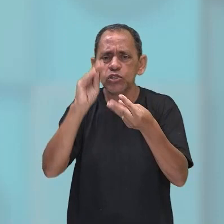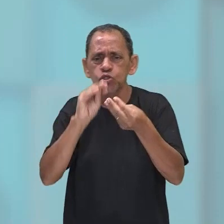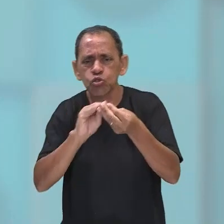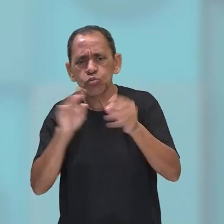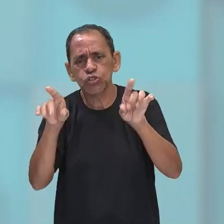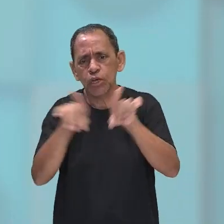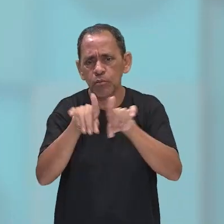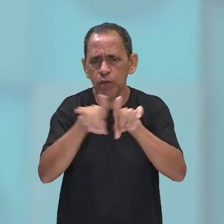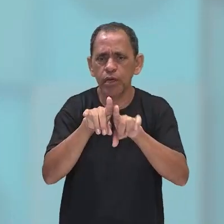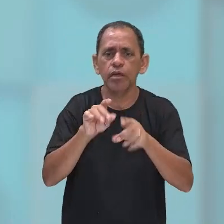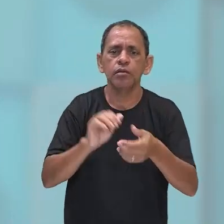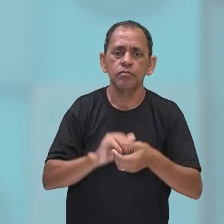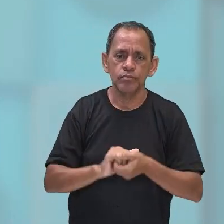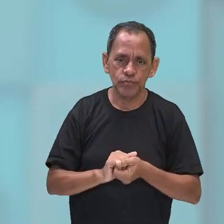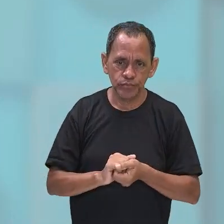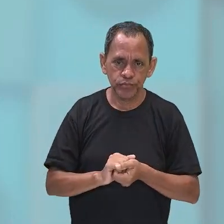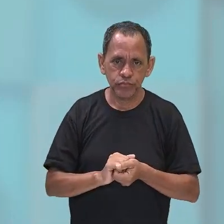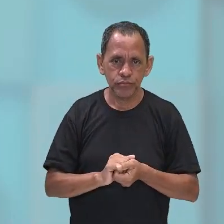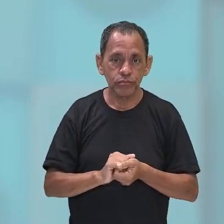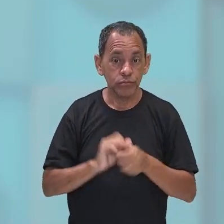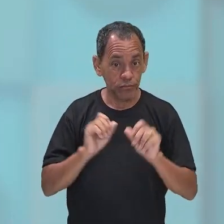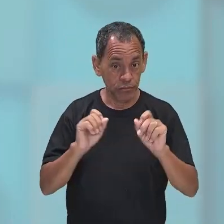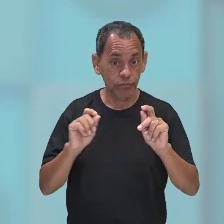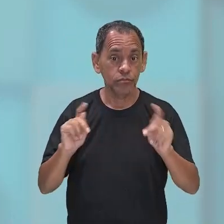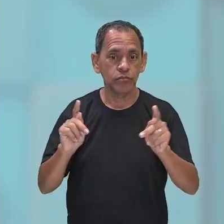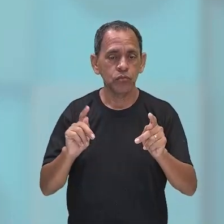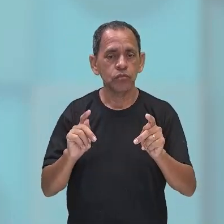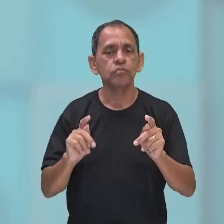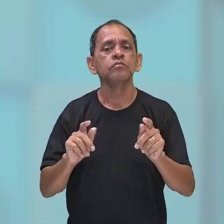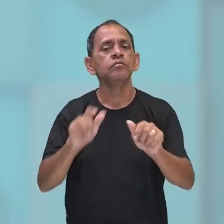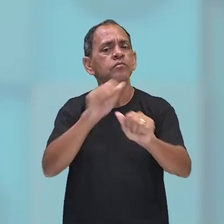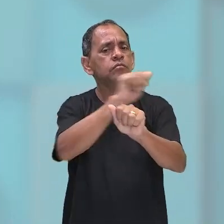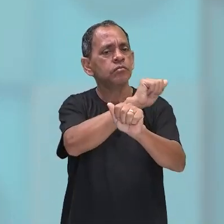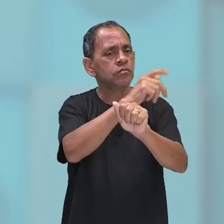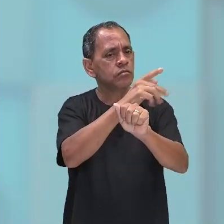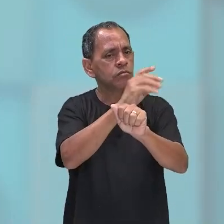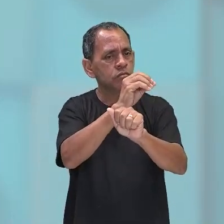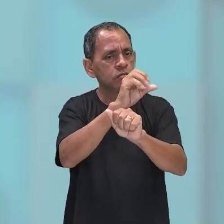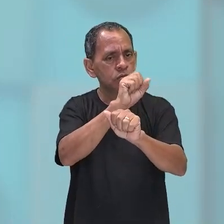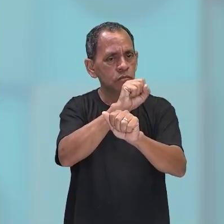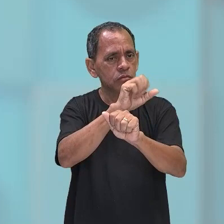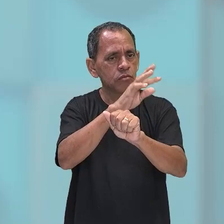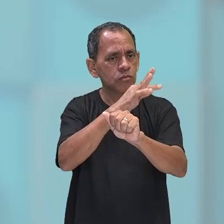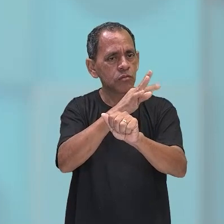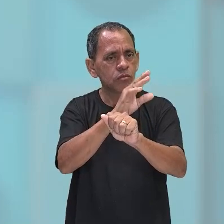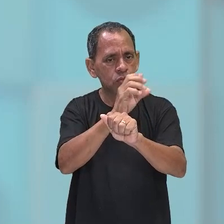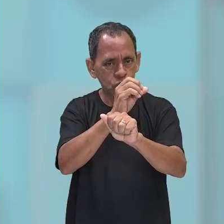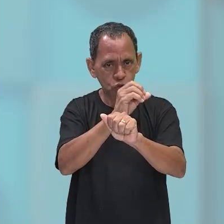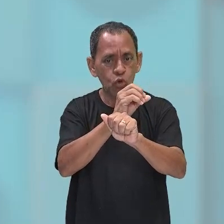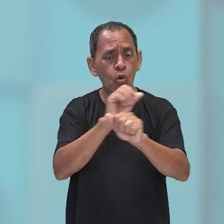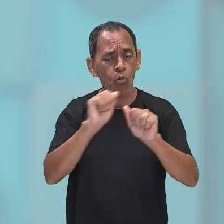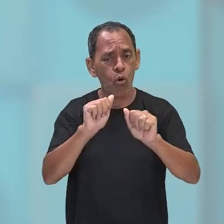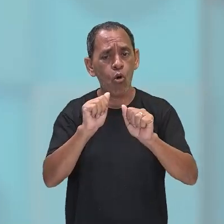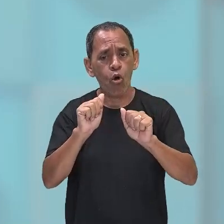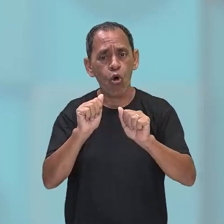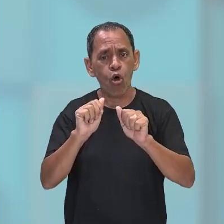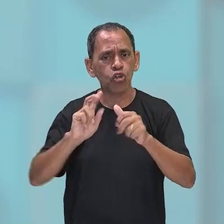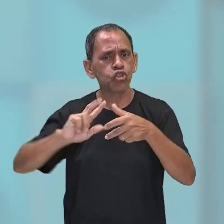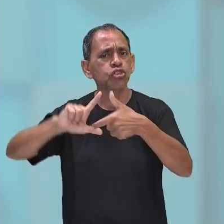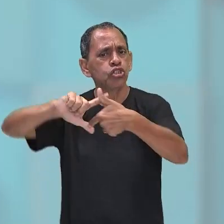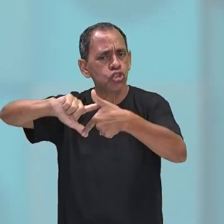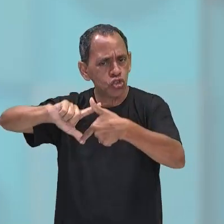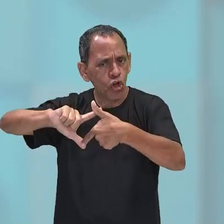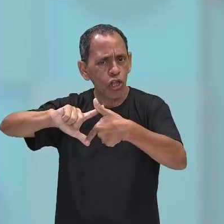de termos, ok? E vimos que o aposto, ele pode ser isolado por vírgulas dentro da oração, ou vir